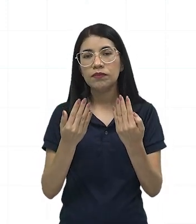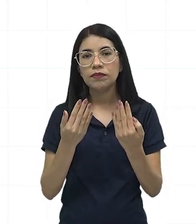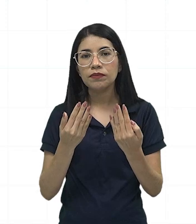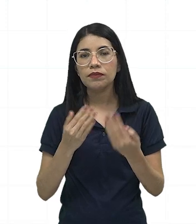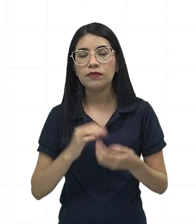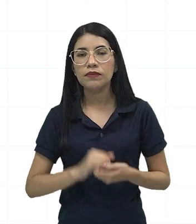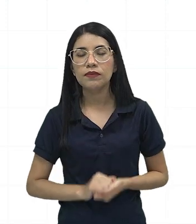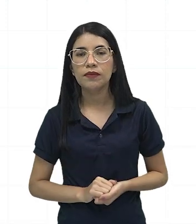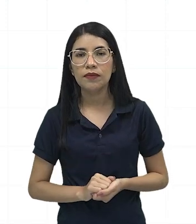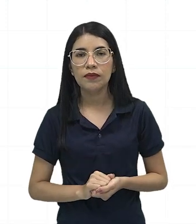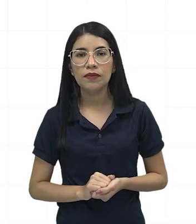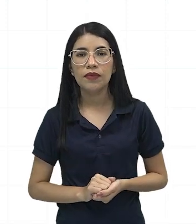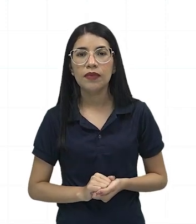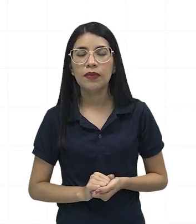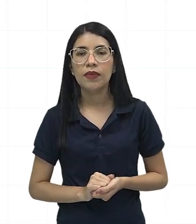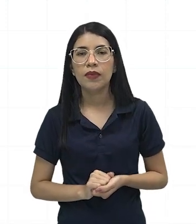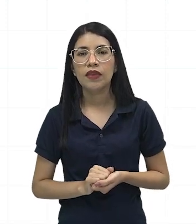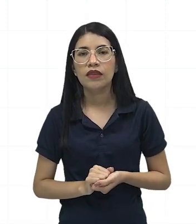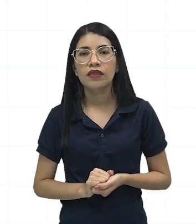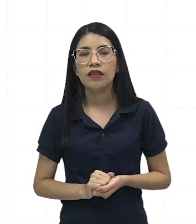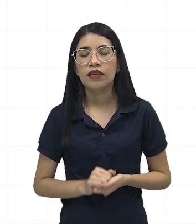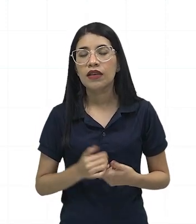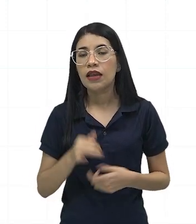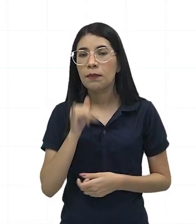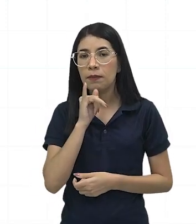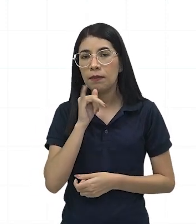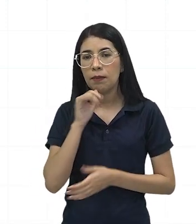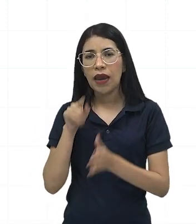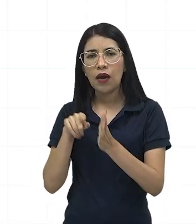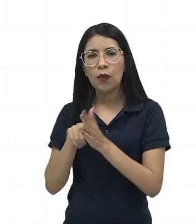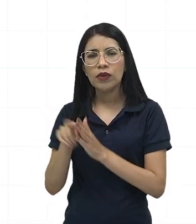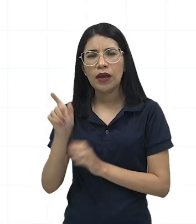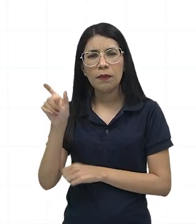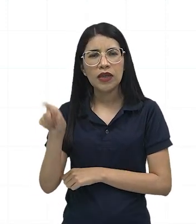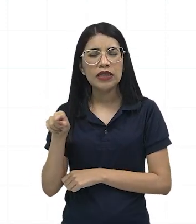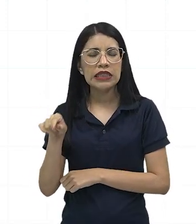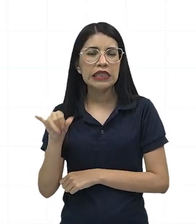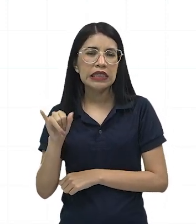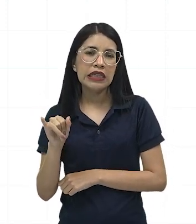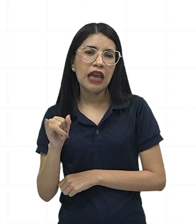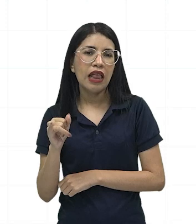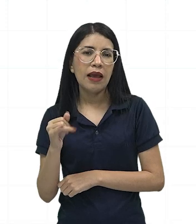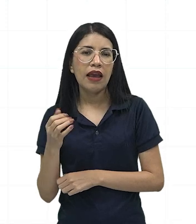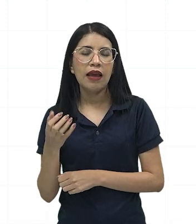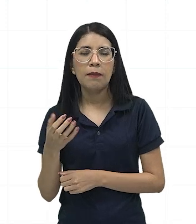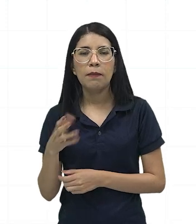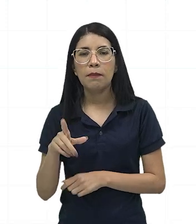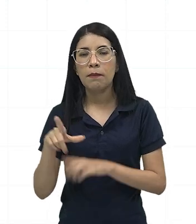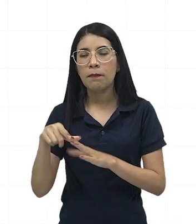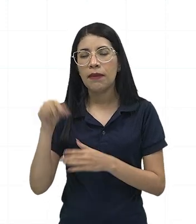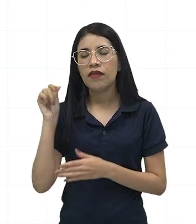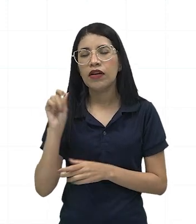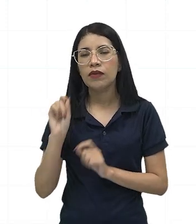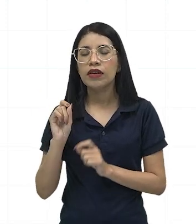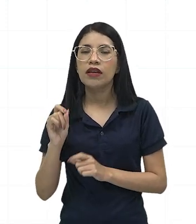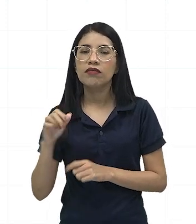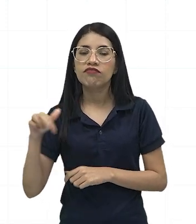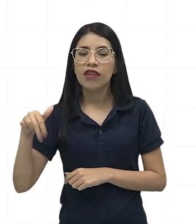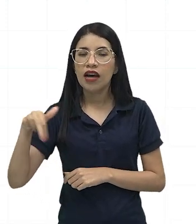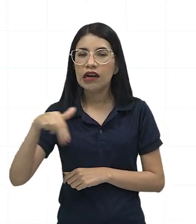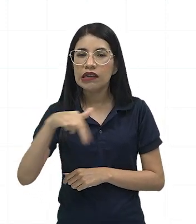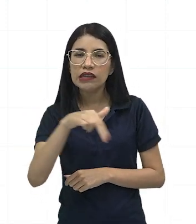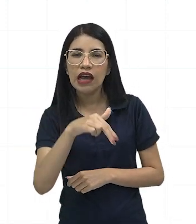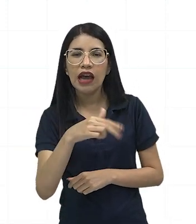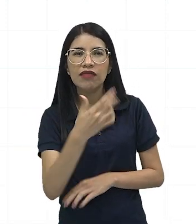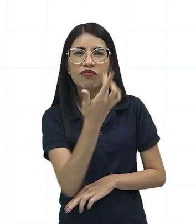for perguntar para alguém se essa pessoa prefere andar no centro de uma cidade completamente